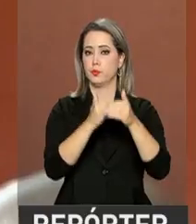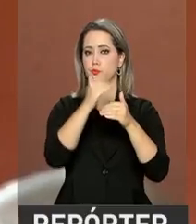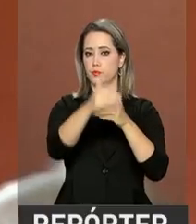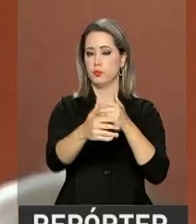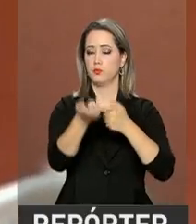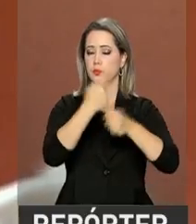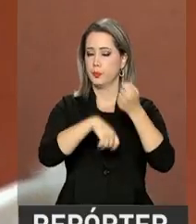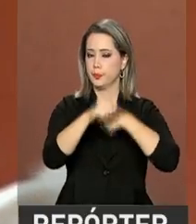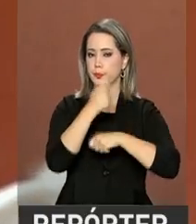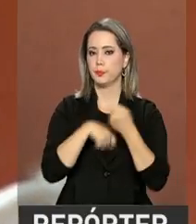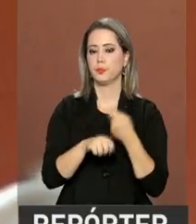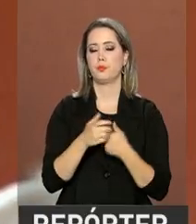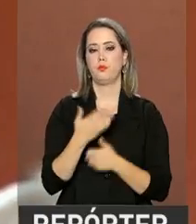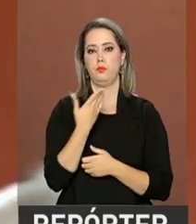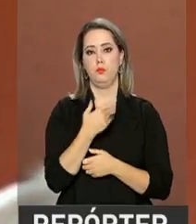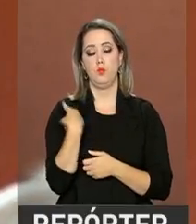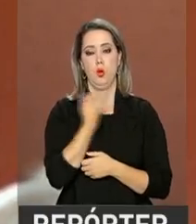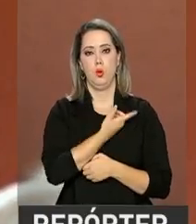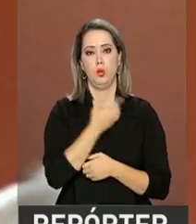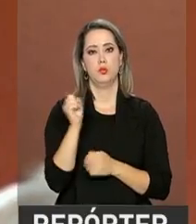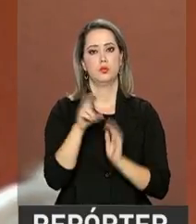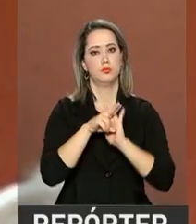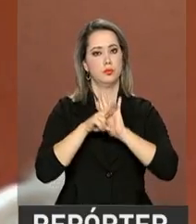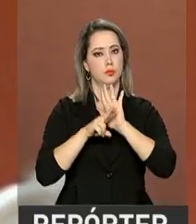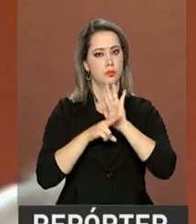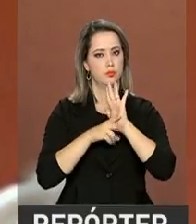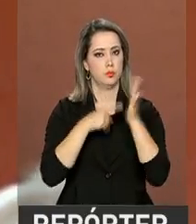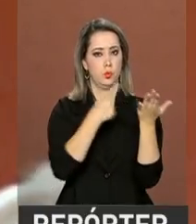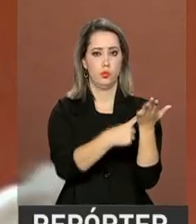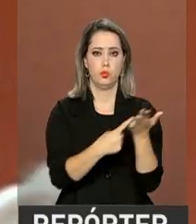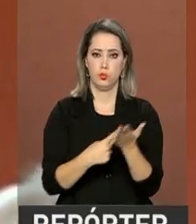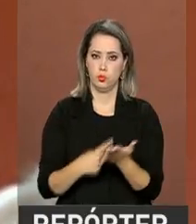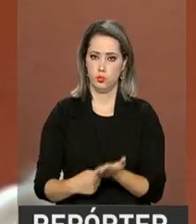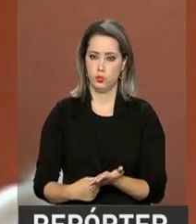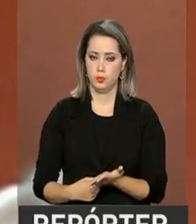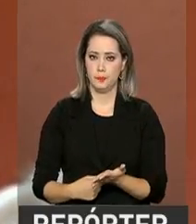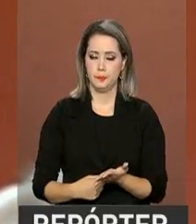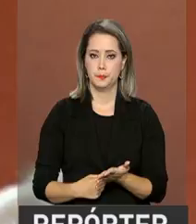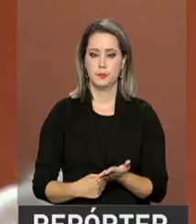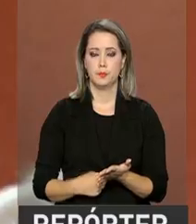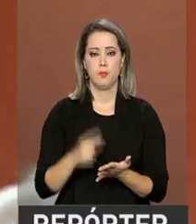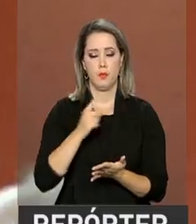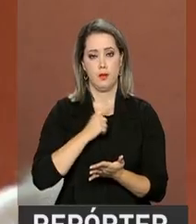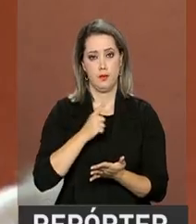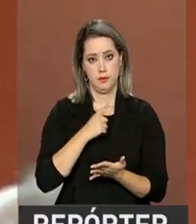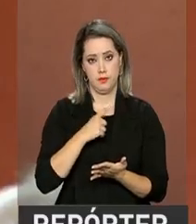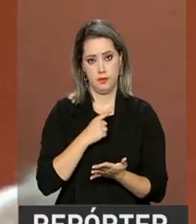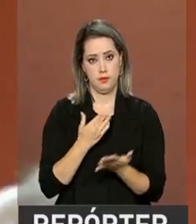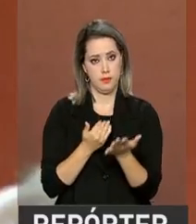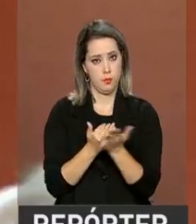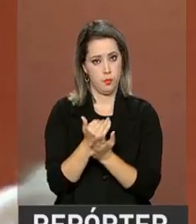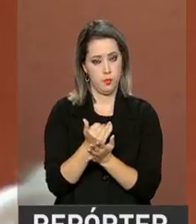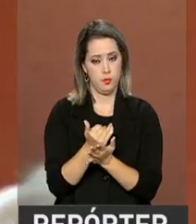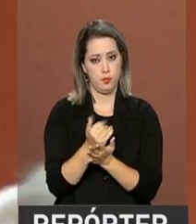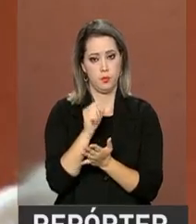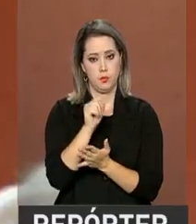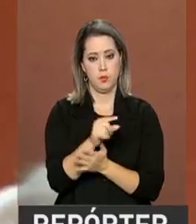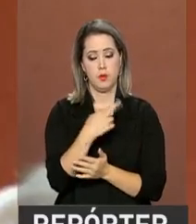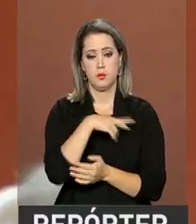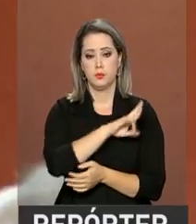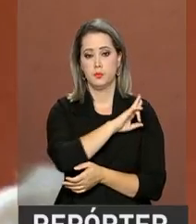nossa agenda de reformas ei por premissas a